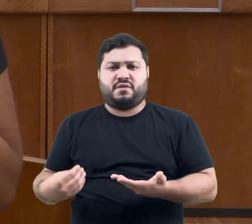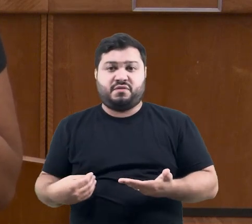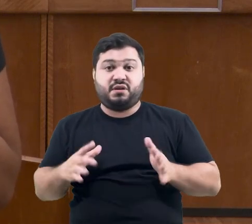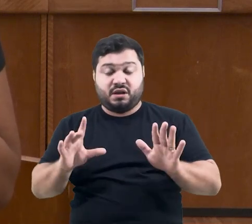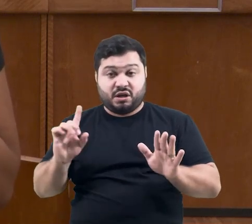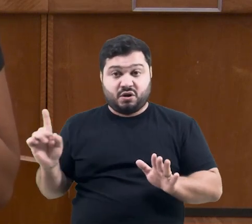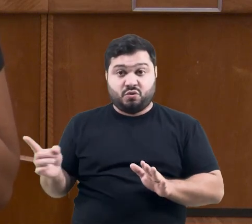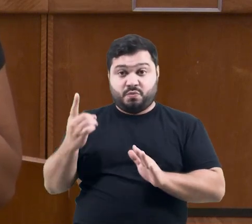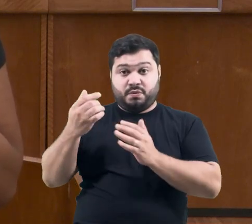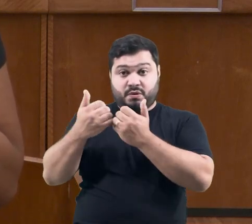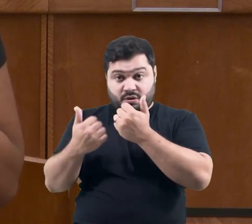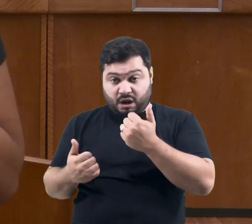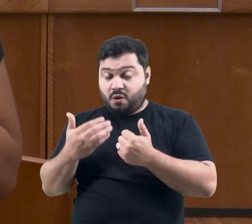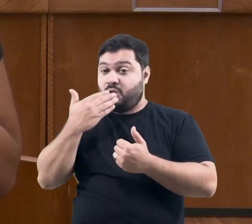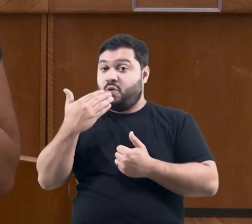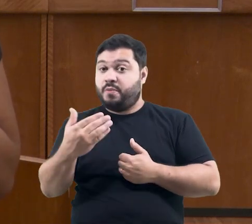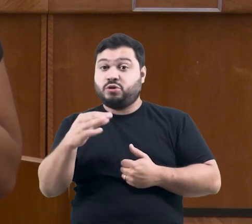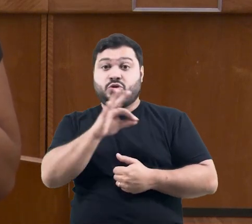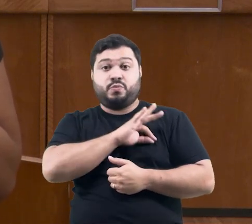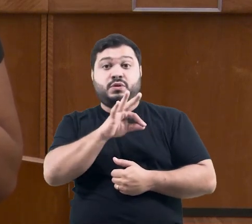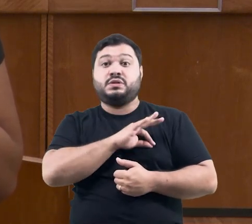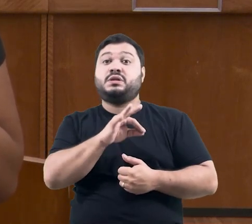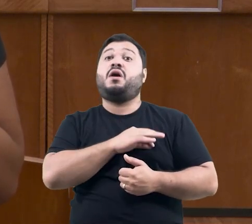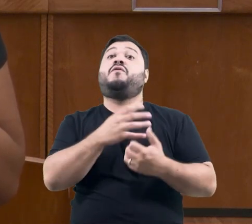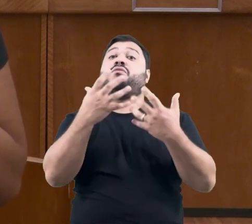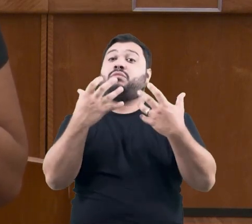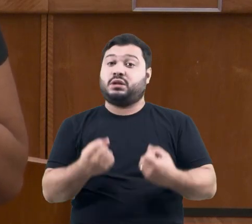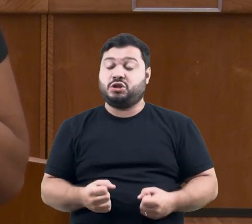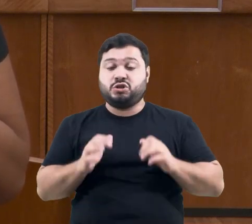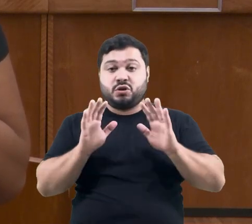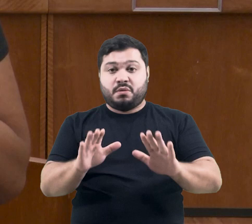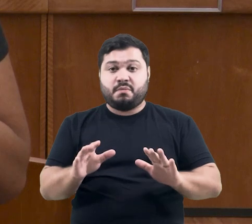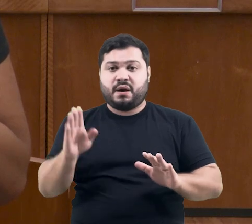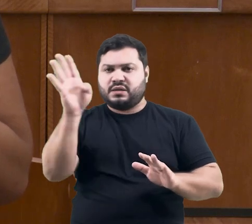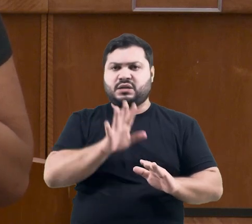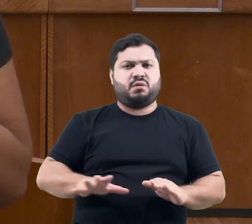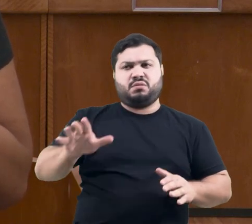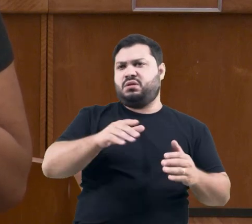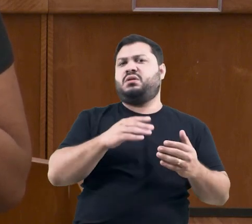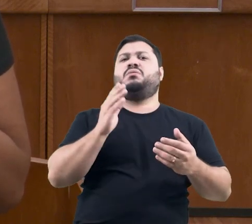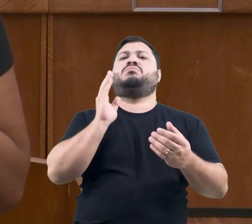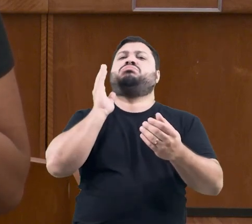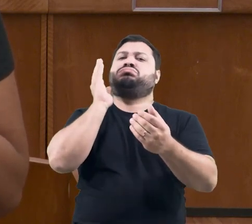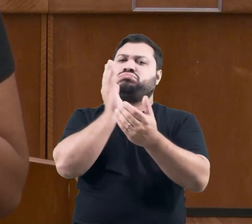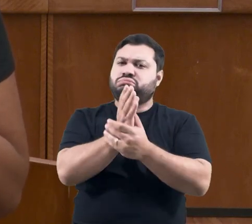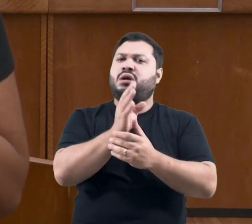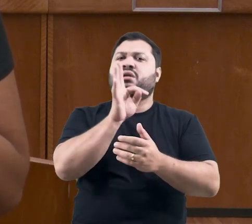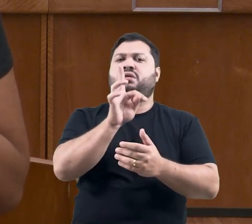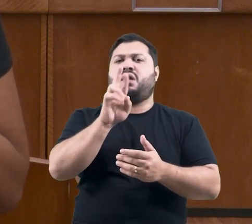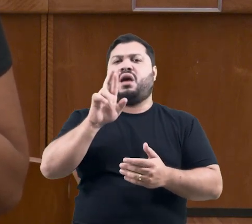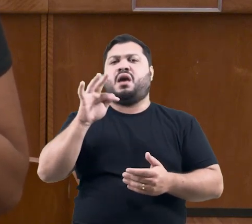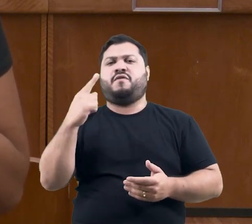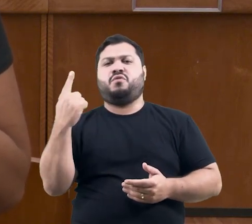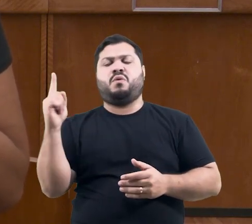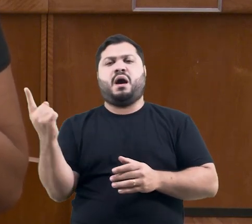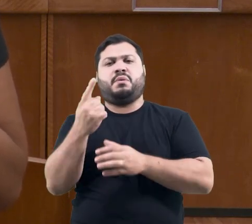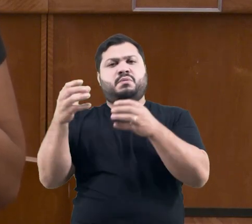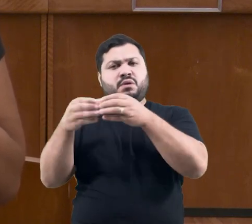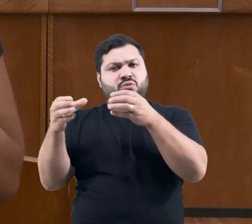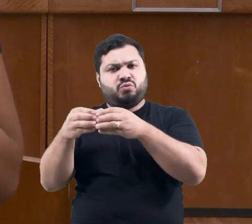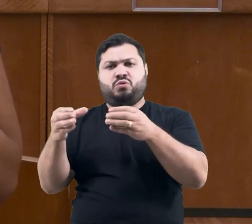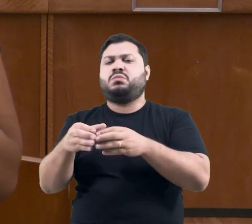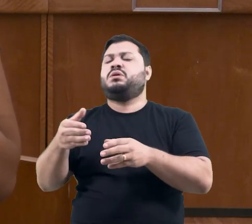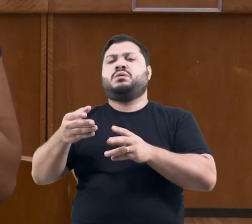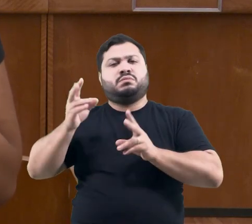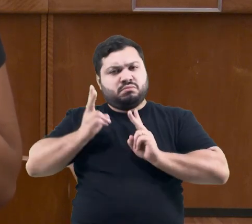de tratamento da filha. No primeiro grau, o pedido do policial foi atendido, mas a União recorreu ao TRF1. A primeira